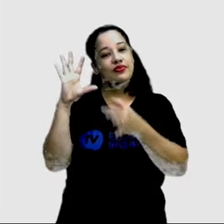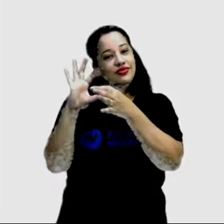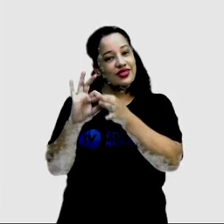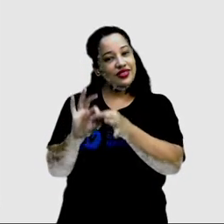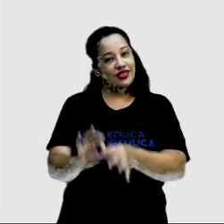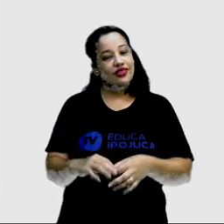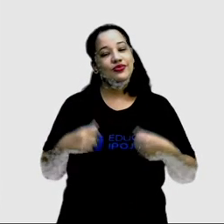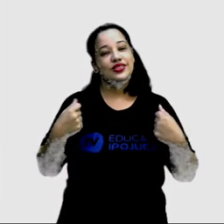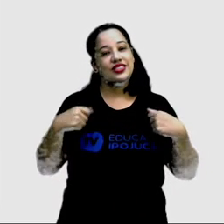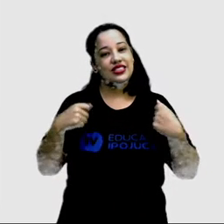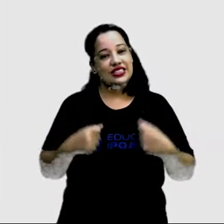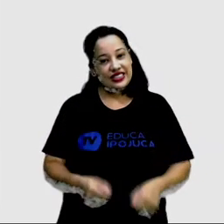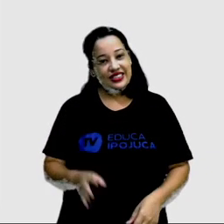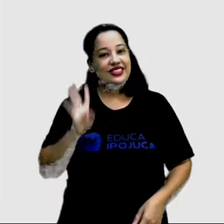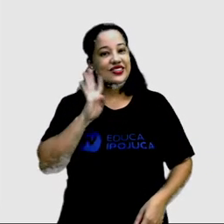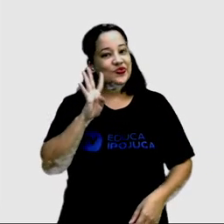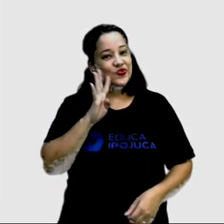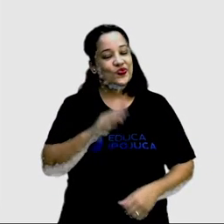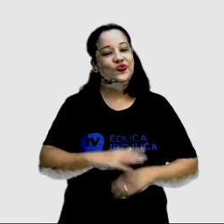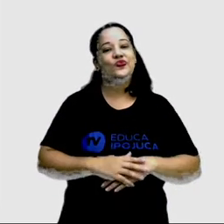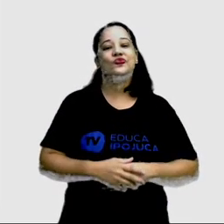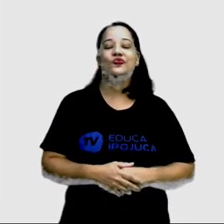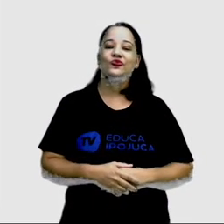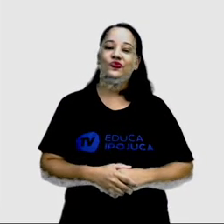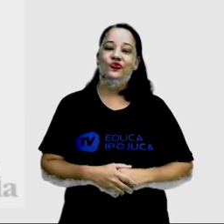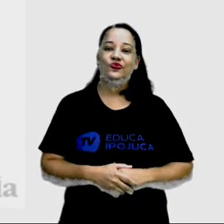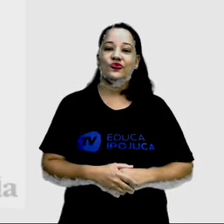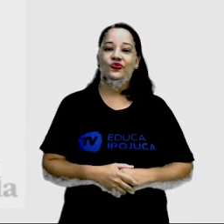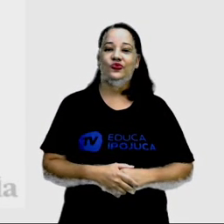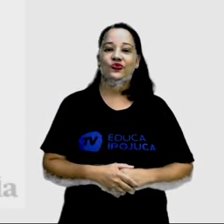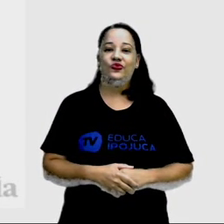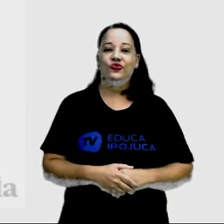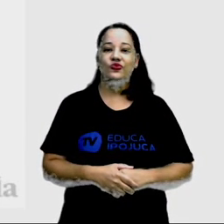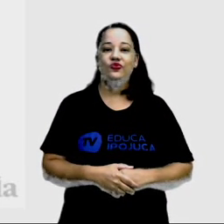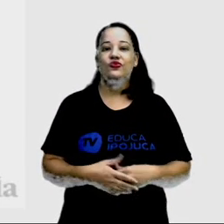de uma forma bem tranquila.